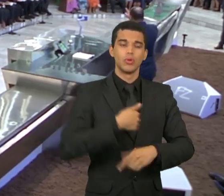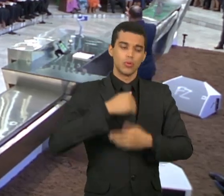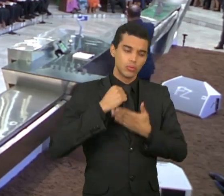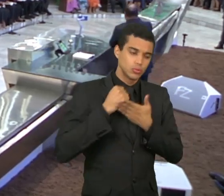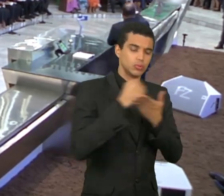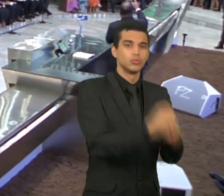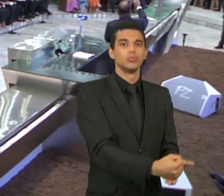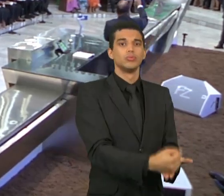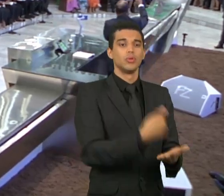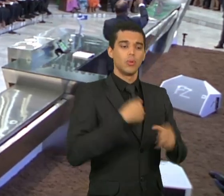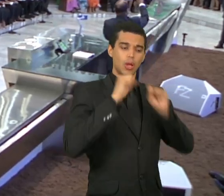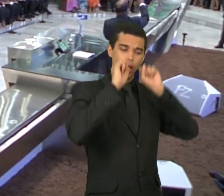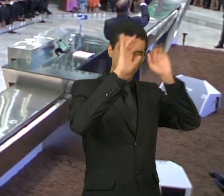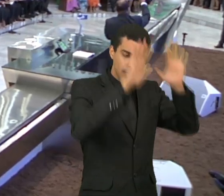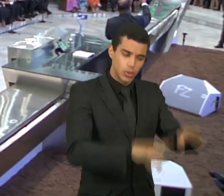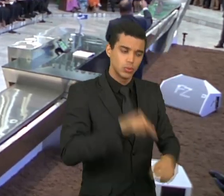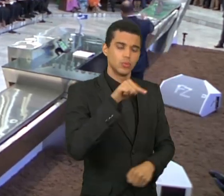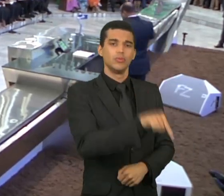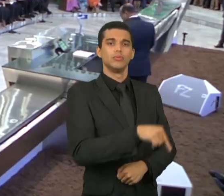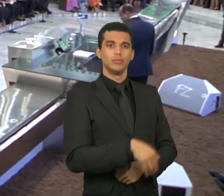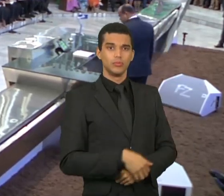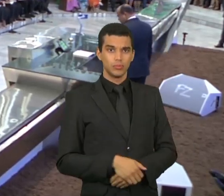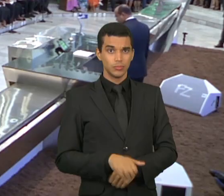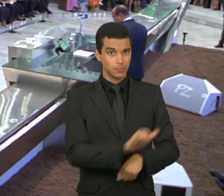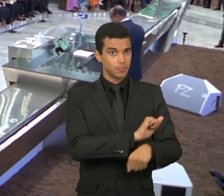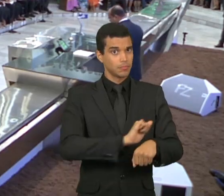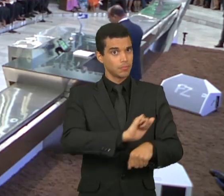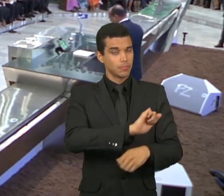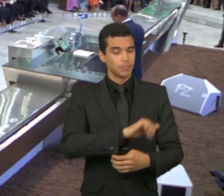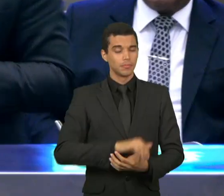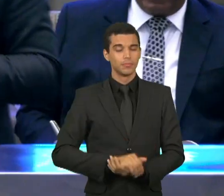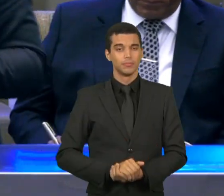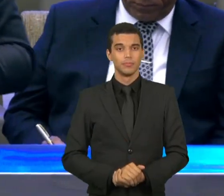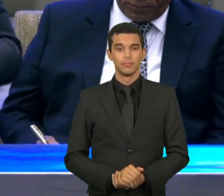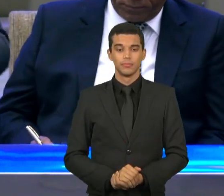teu grandíssimo galardão.